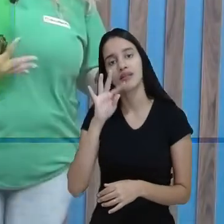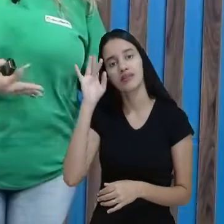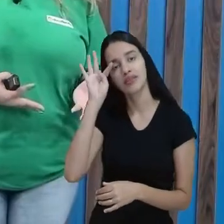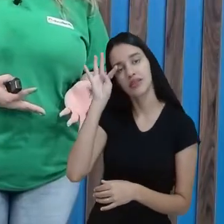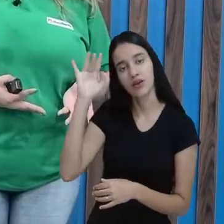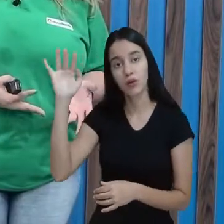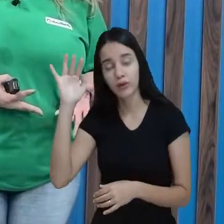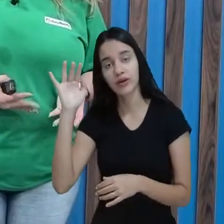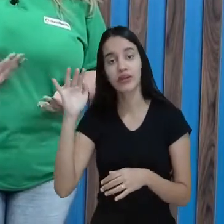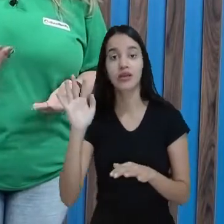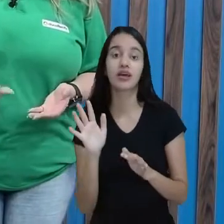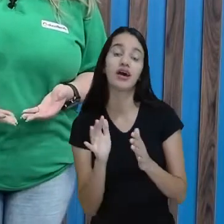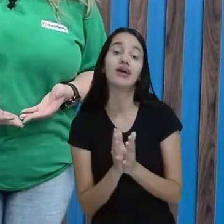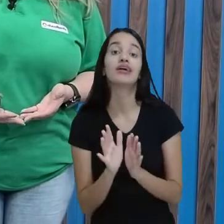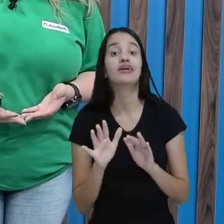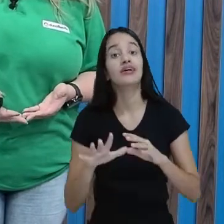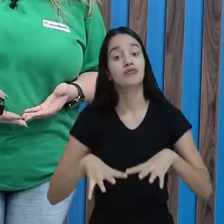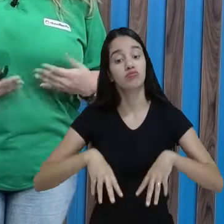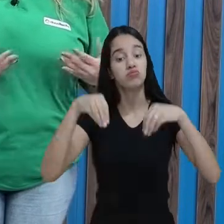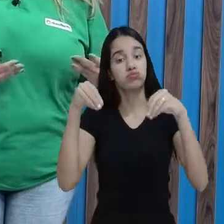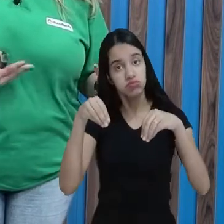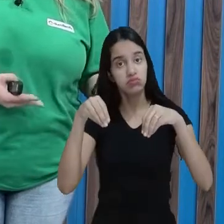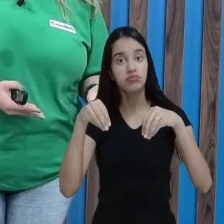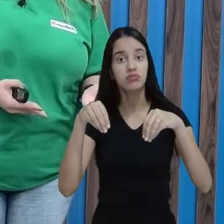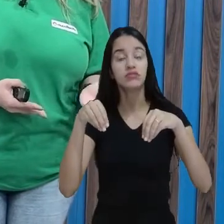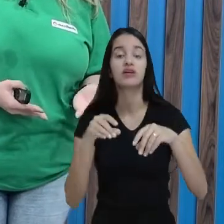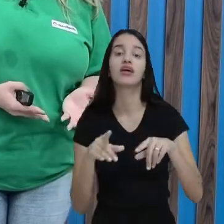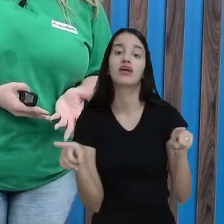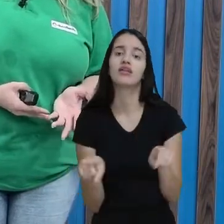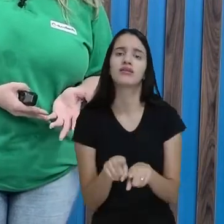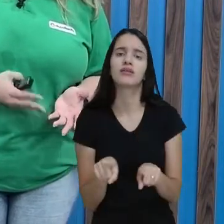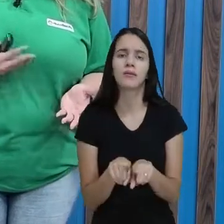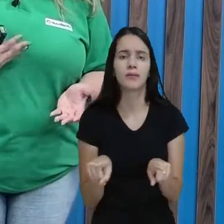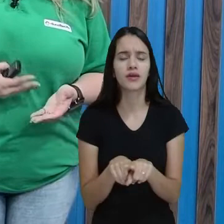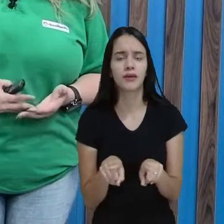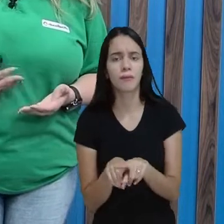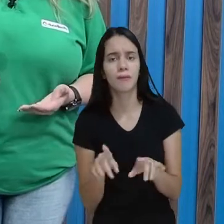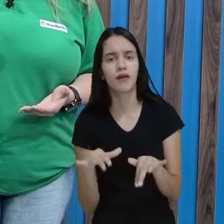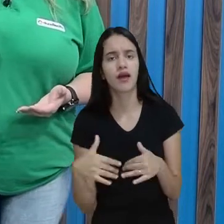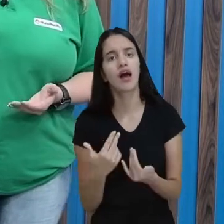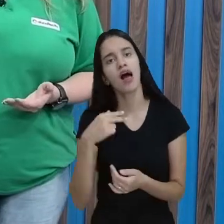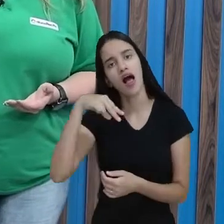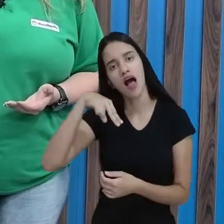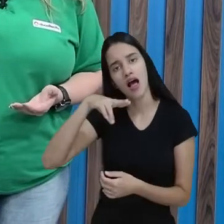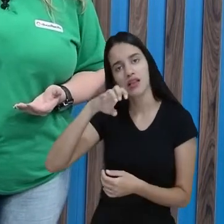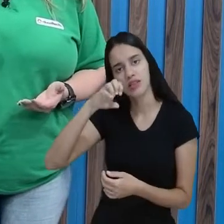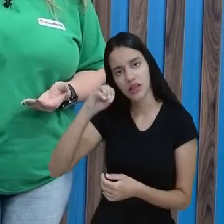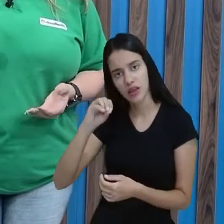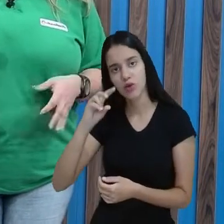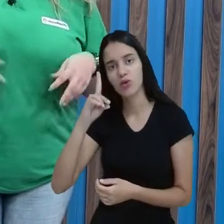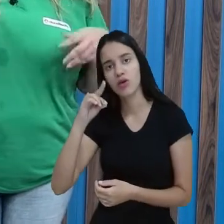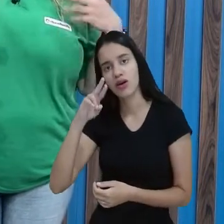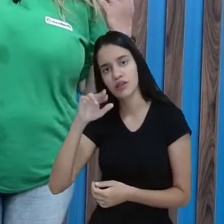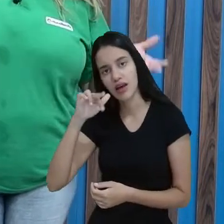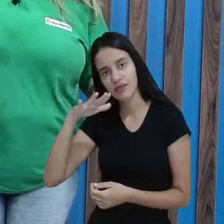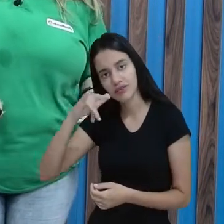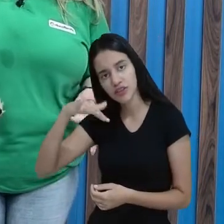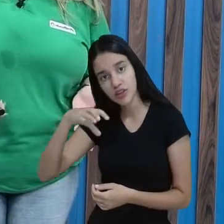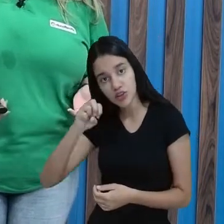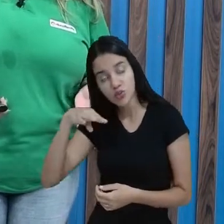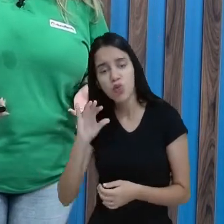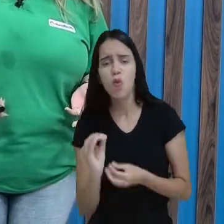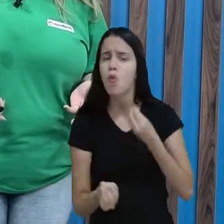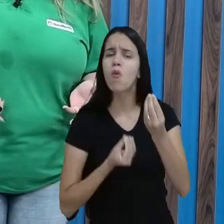ou moderna da evolução, ou também chamada simplesmente de neodarwinismo, tá certo? Como foi que